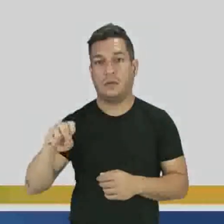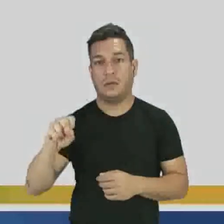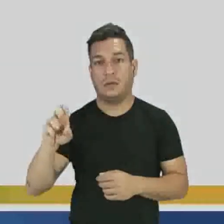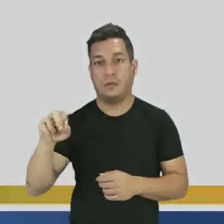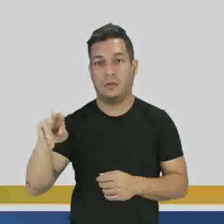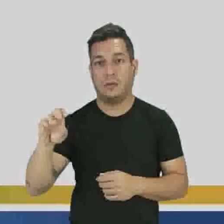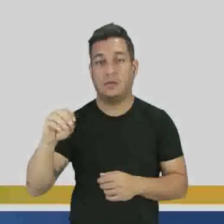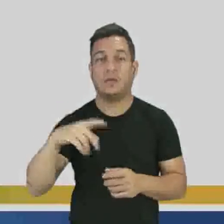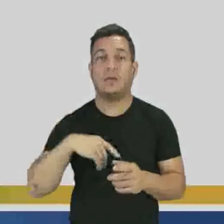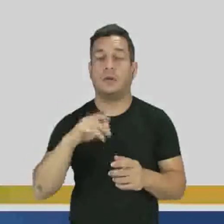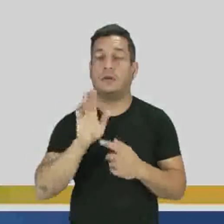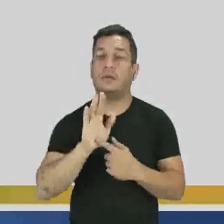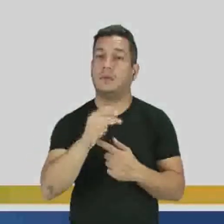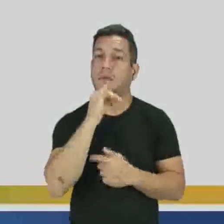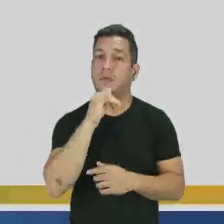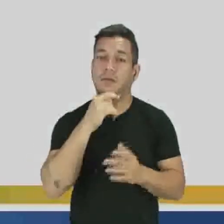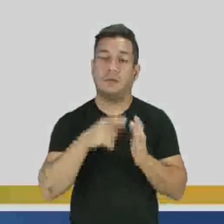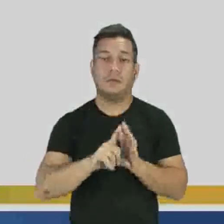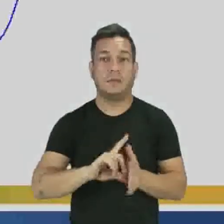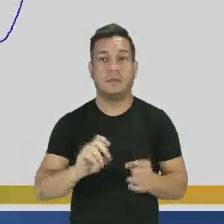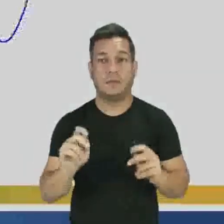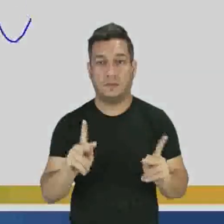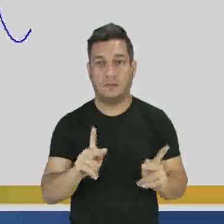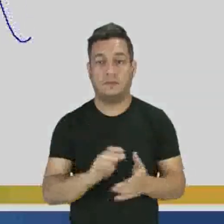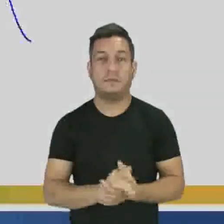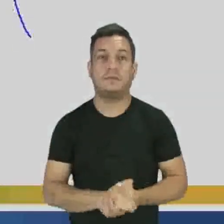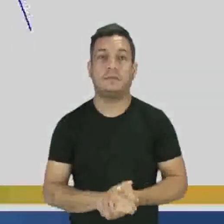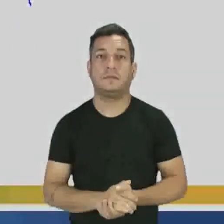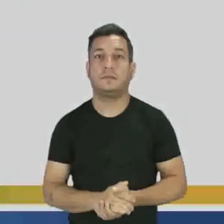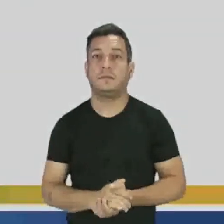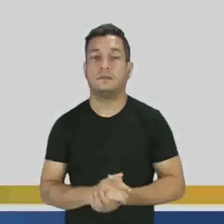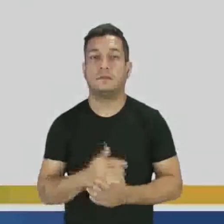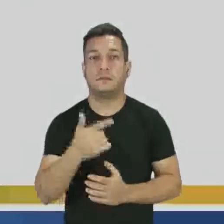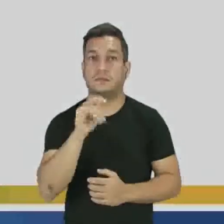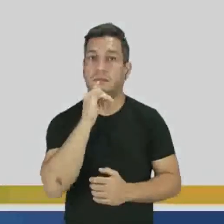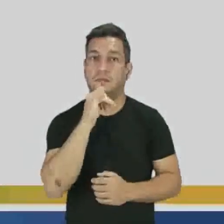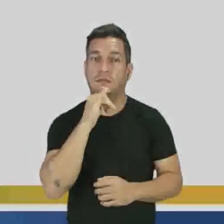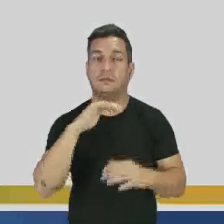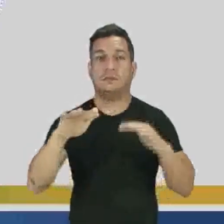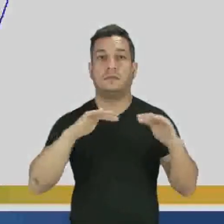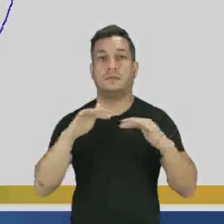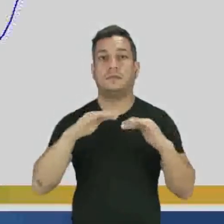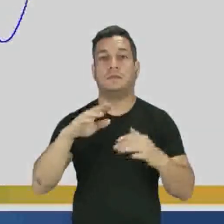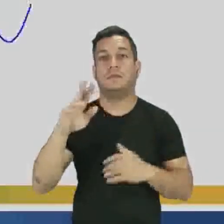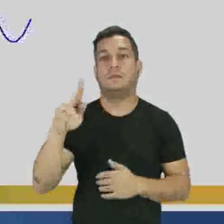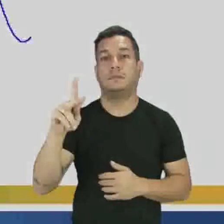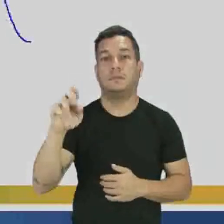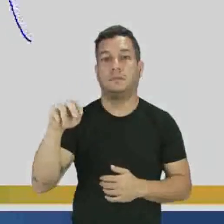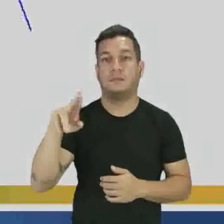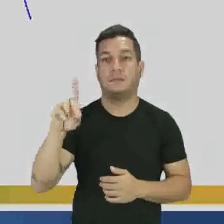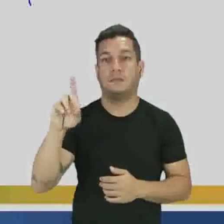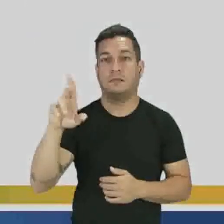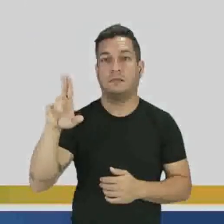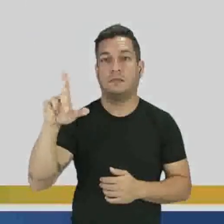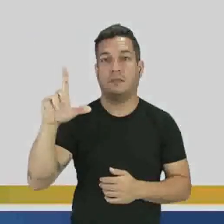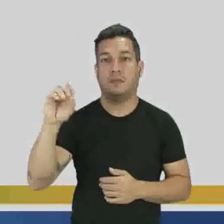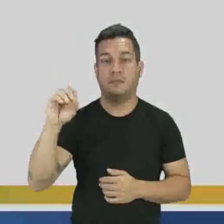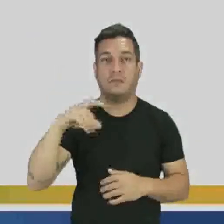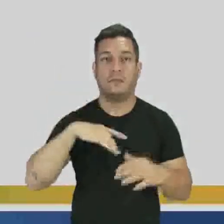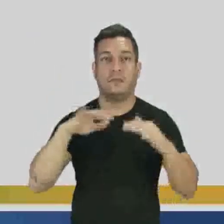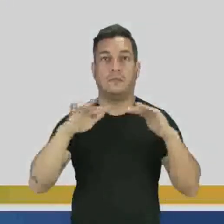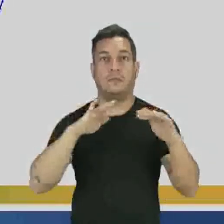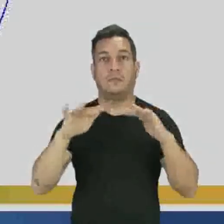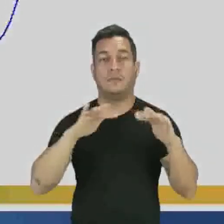relatada no exemplo anterior, ok? Outro exemplo, o movimento de um pêndulo. Note que esse pêndulo ele tem um